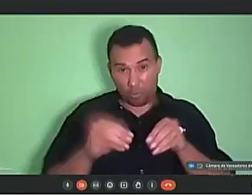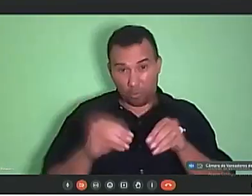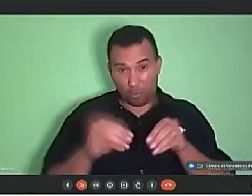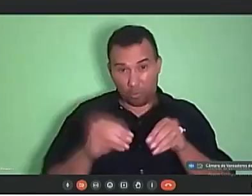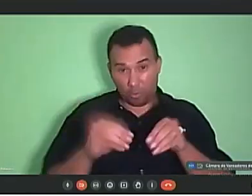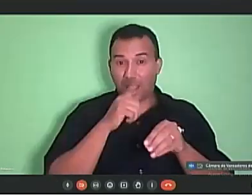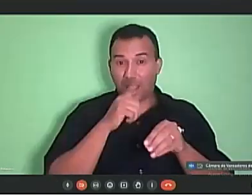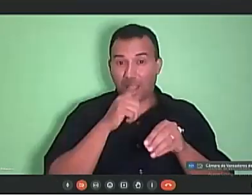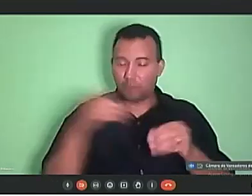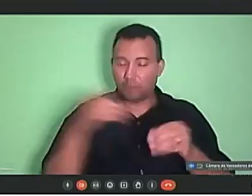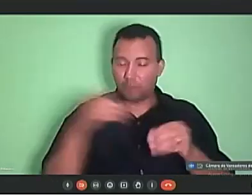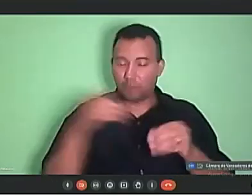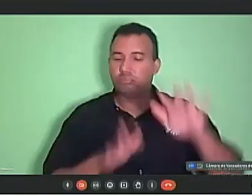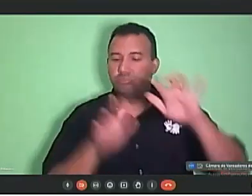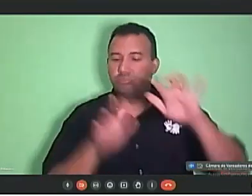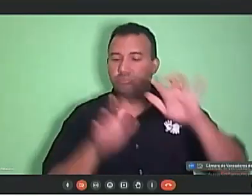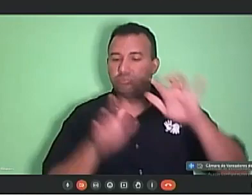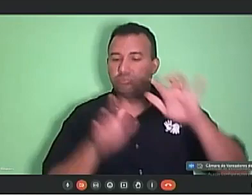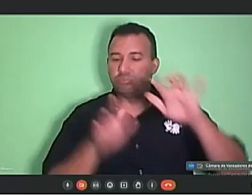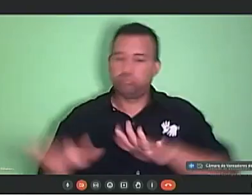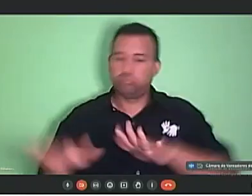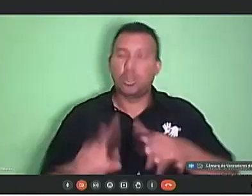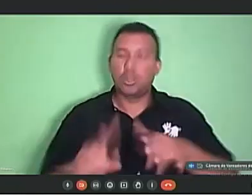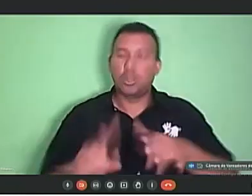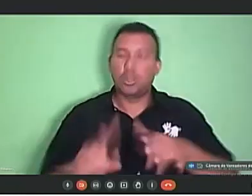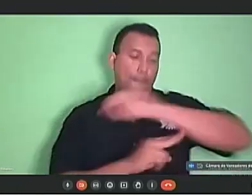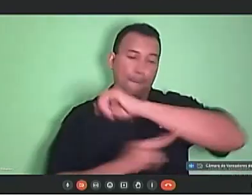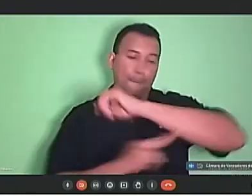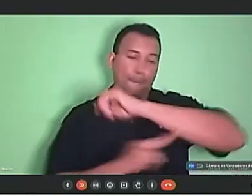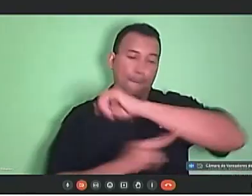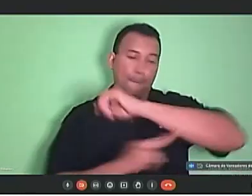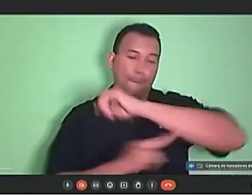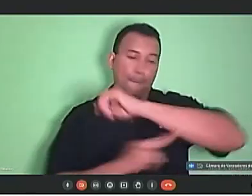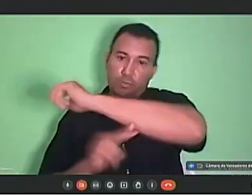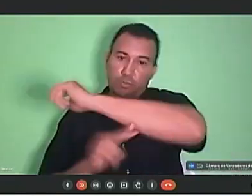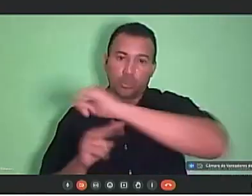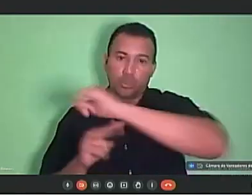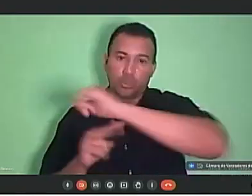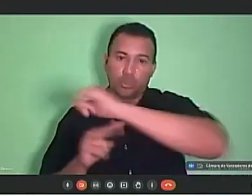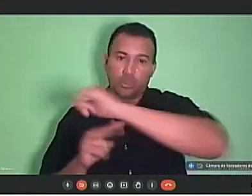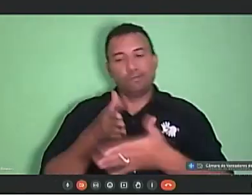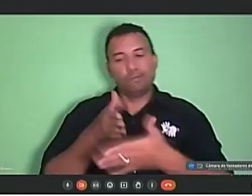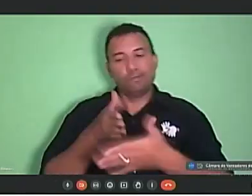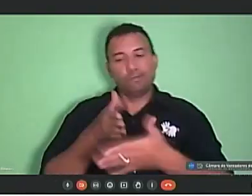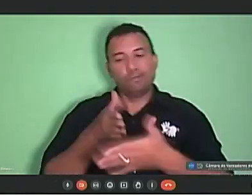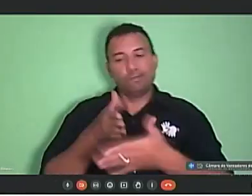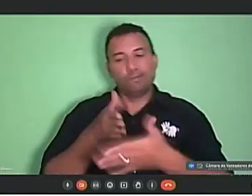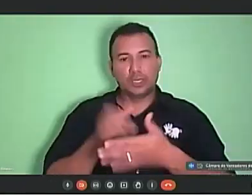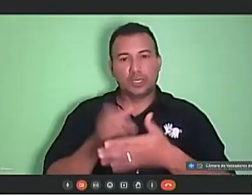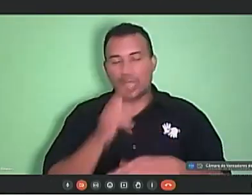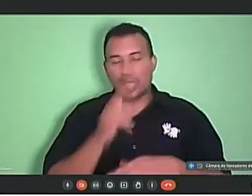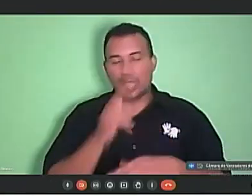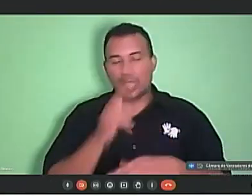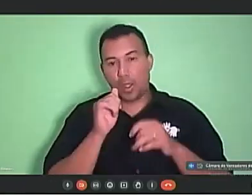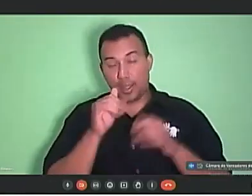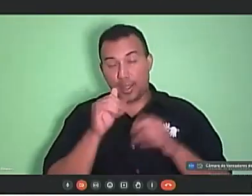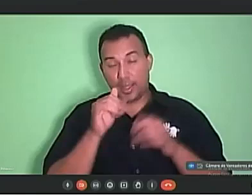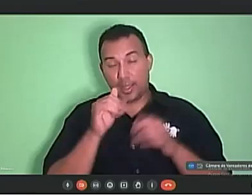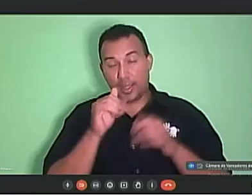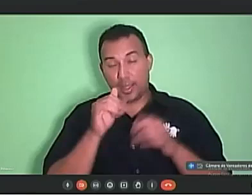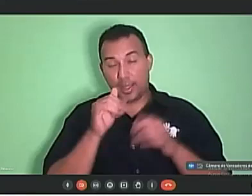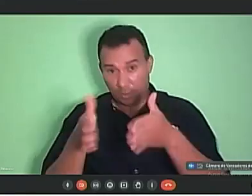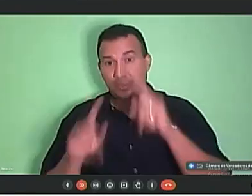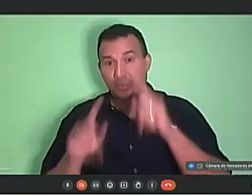os aterros das 2 pontes, atrapalha o fluxo normal do rio ao sair do parque ambiental e passar por baixo da